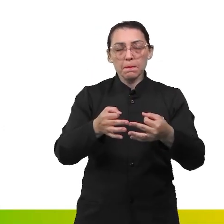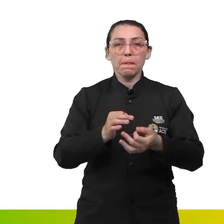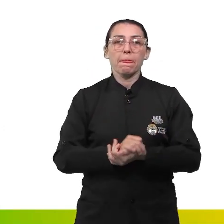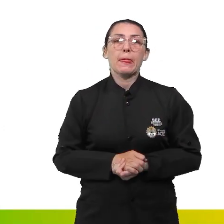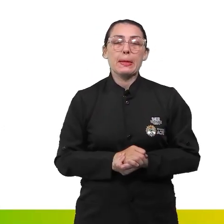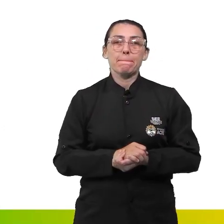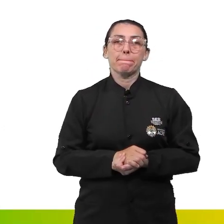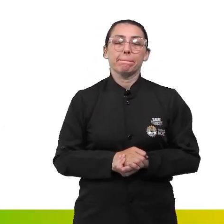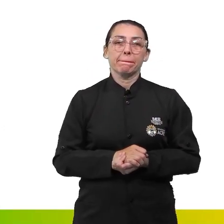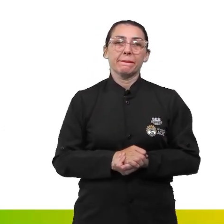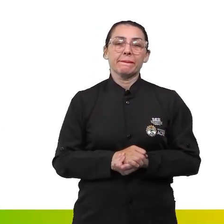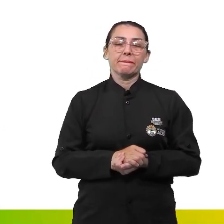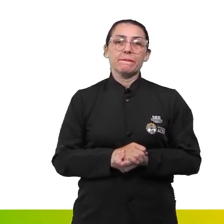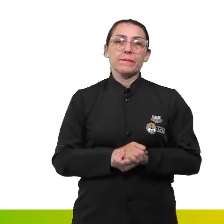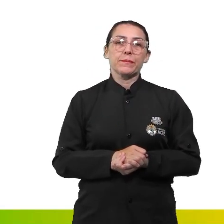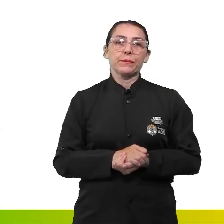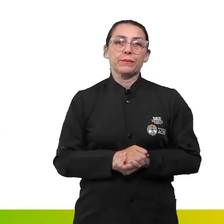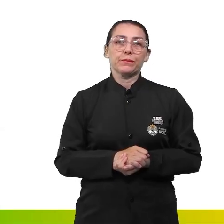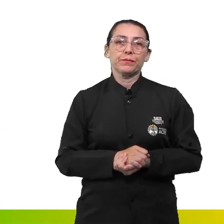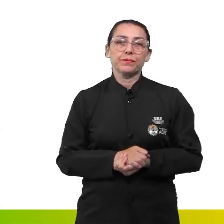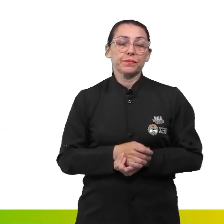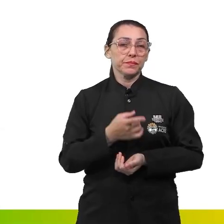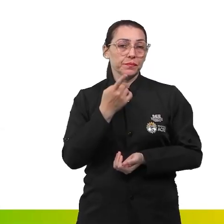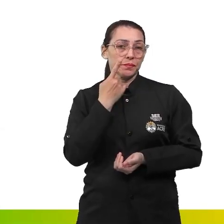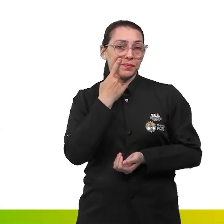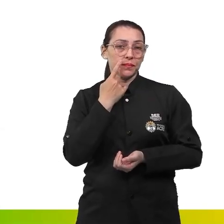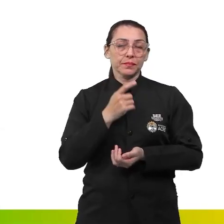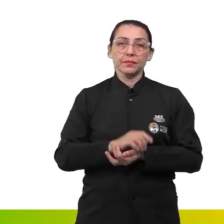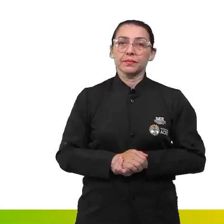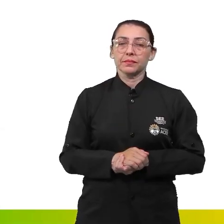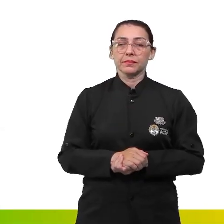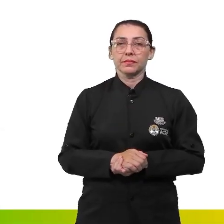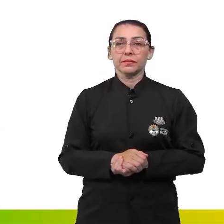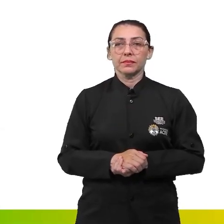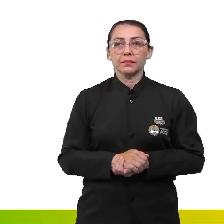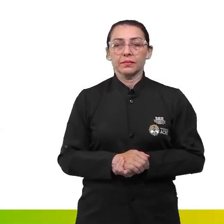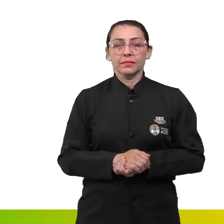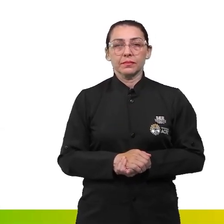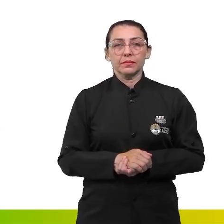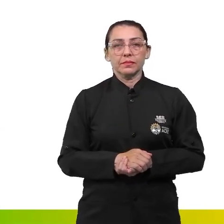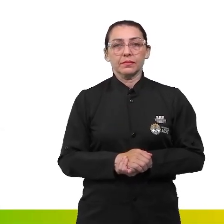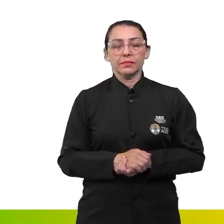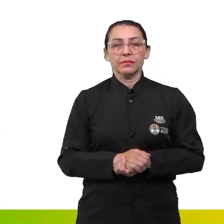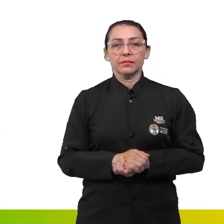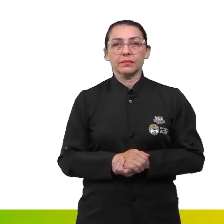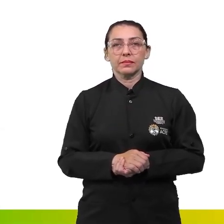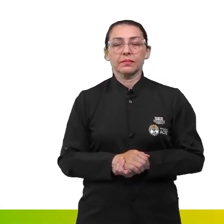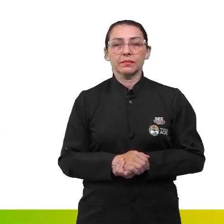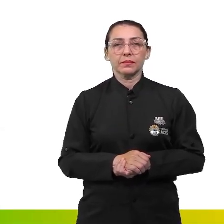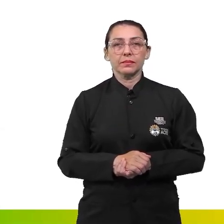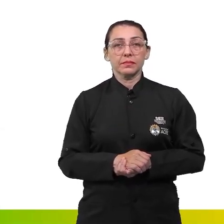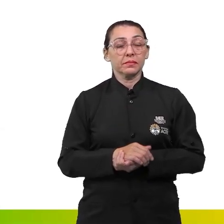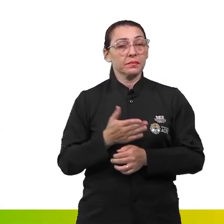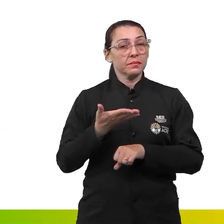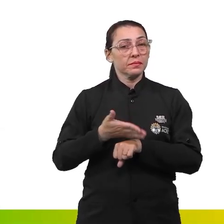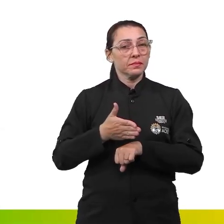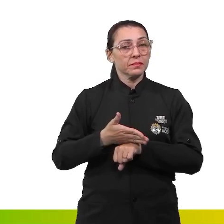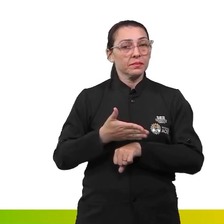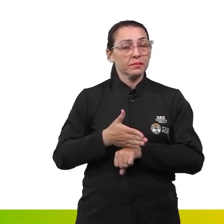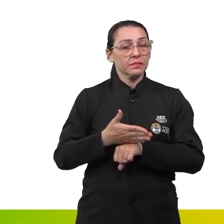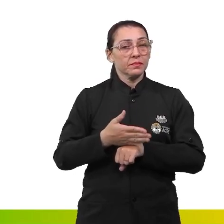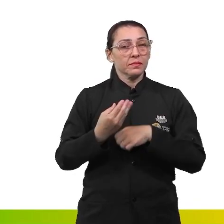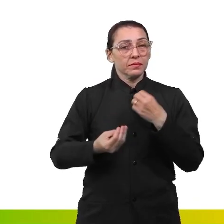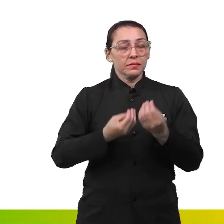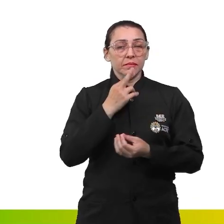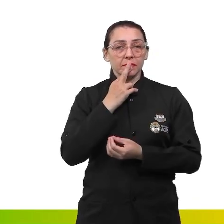alternativa correta para aquela questão. Quer ver só? Quer ver só esse exercício? Vamos exercitar como